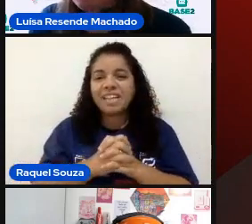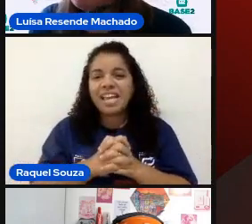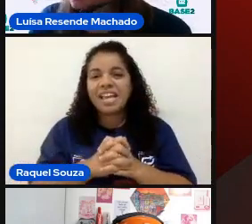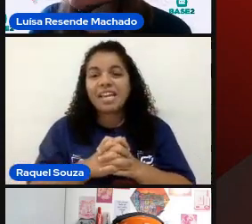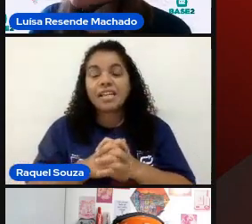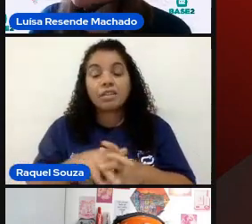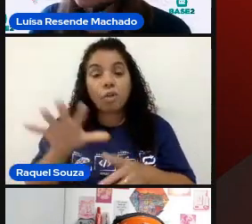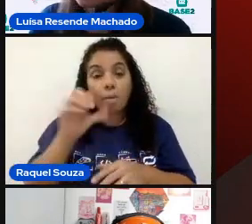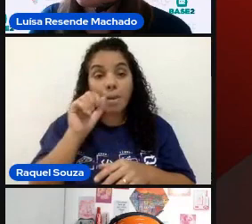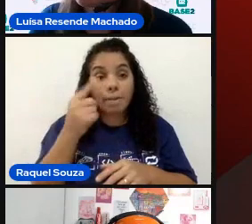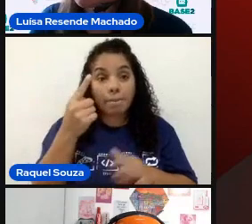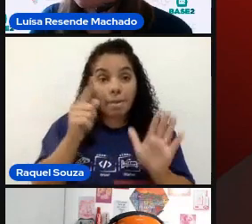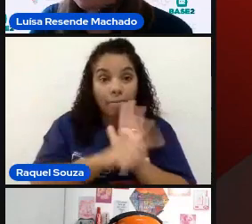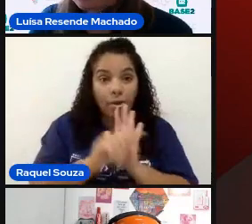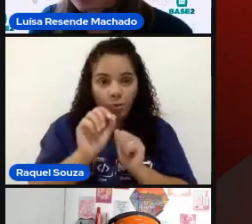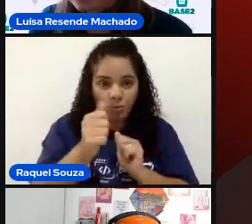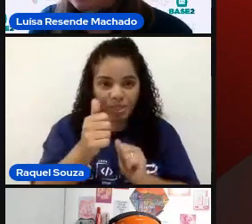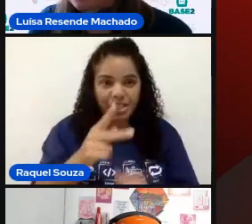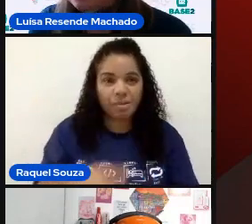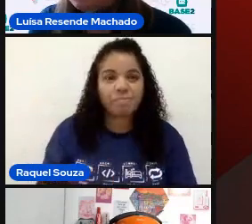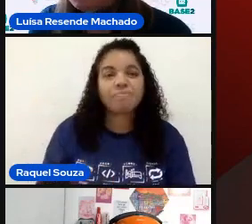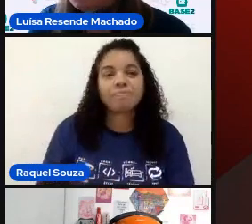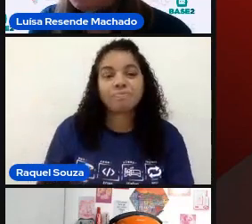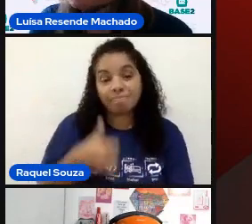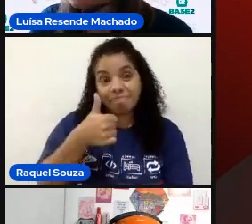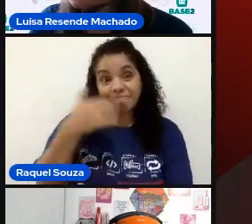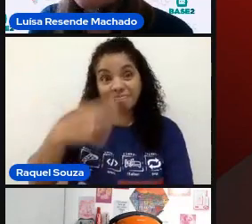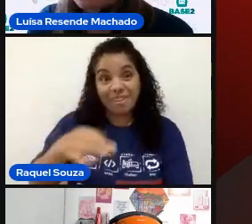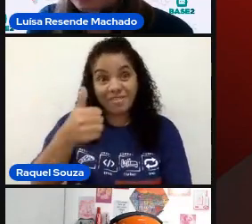pegar a primeira aqui, tá bom? Perfeito.